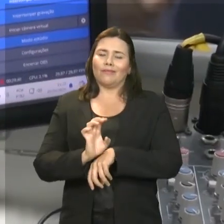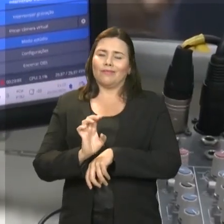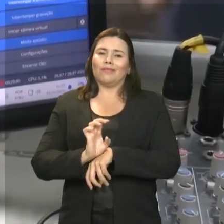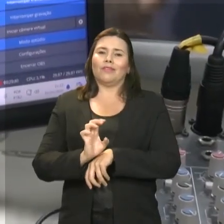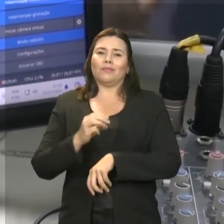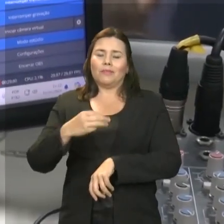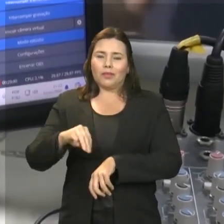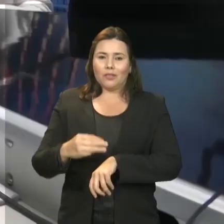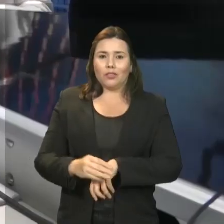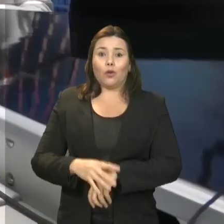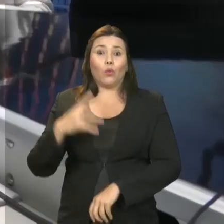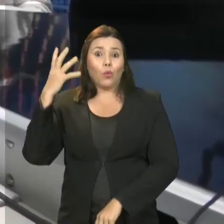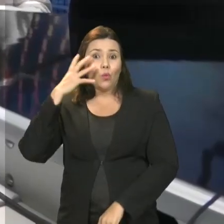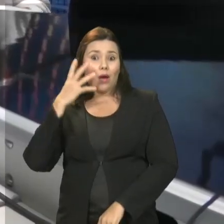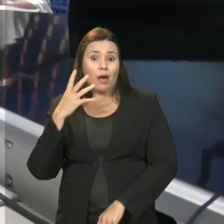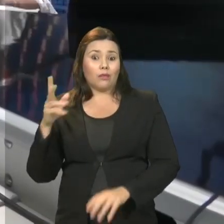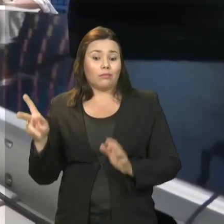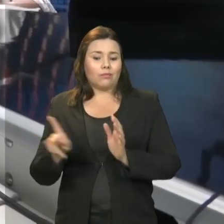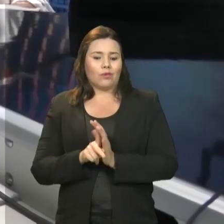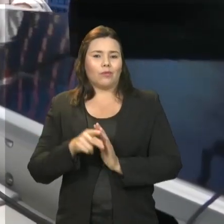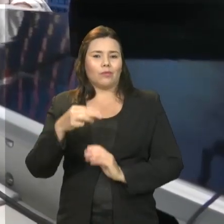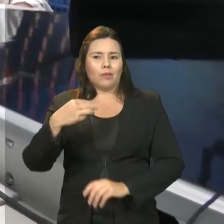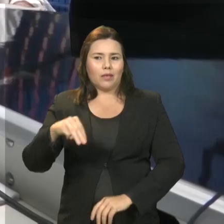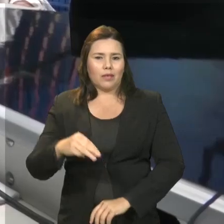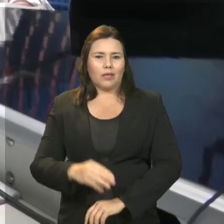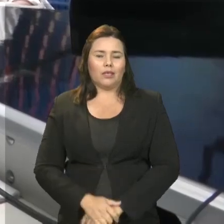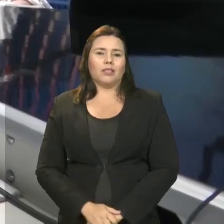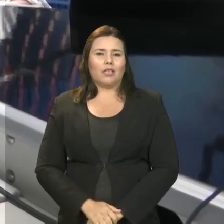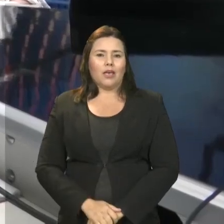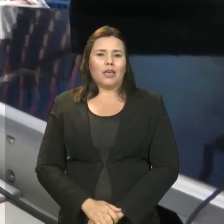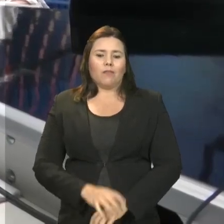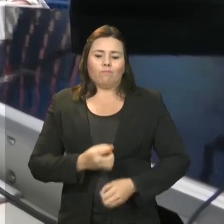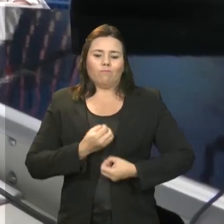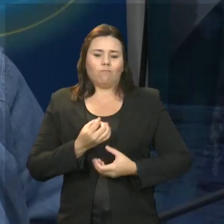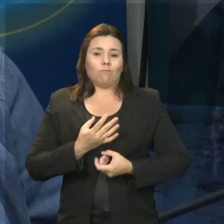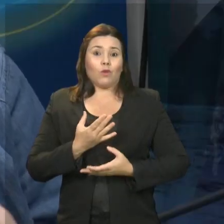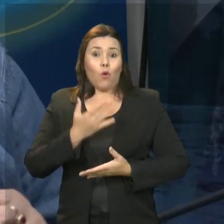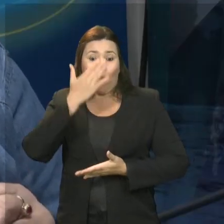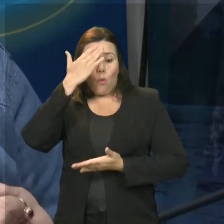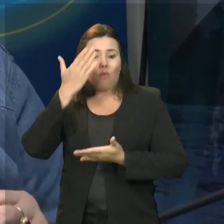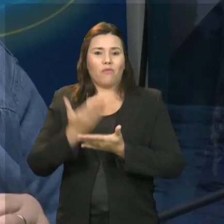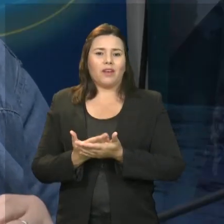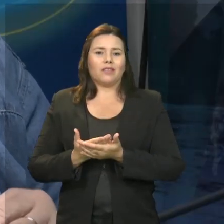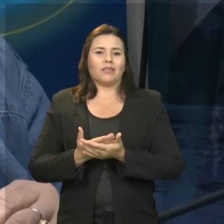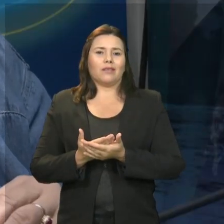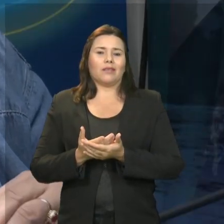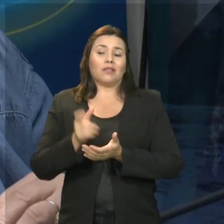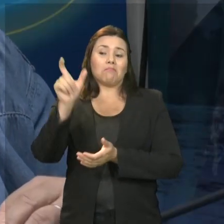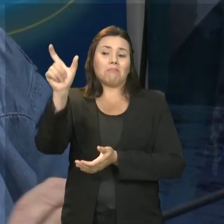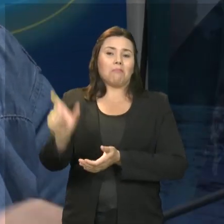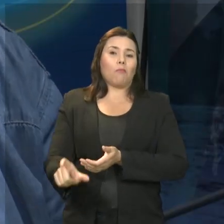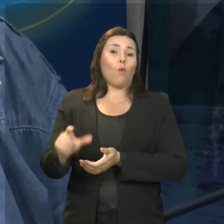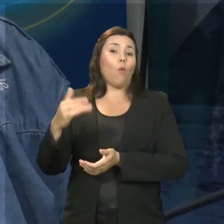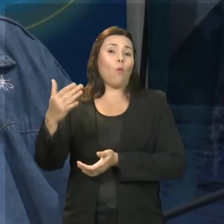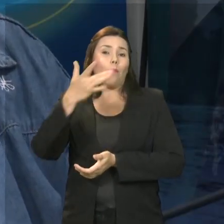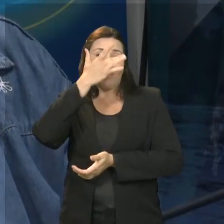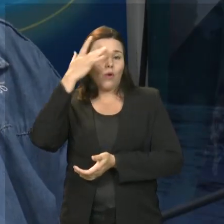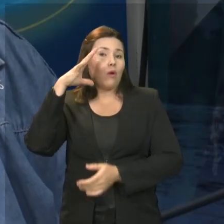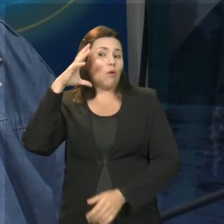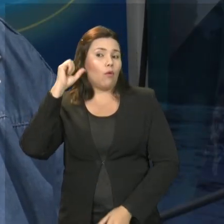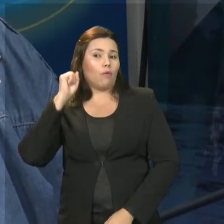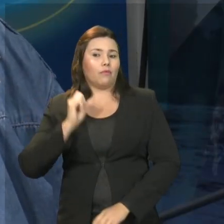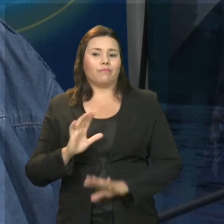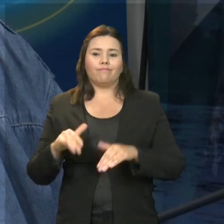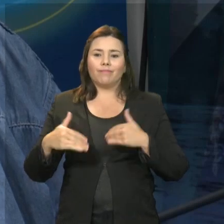em transmitir credibilidade cada vez que o microfone é aberto. Em cada momento